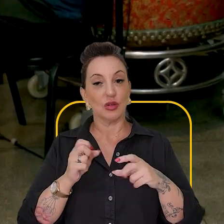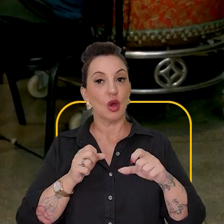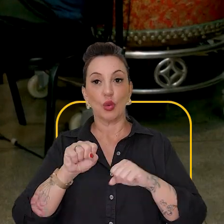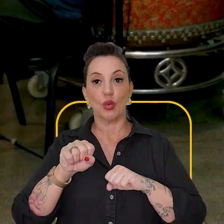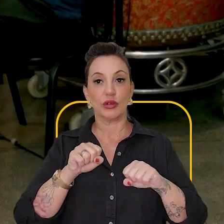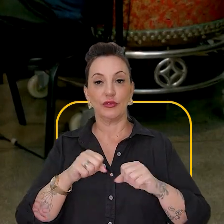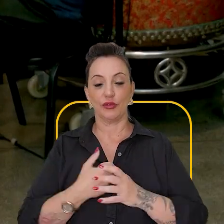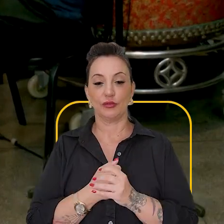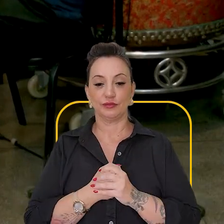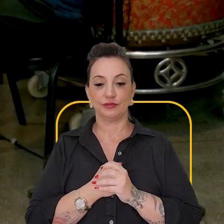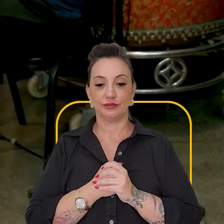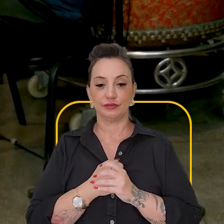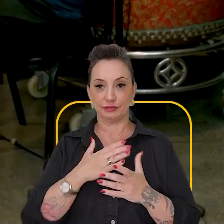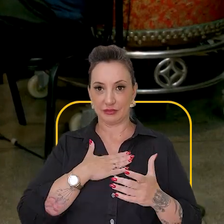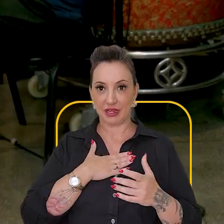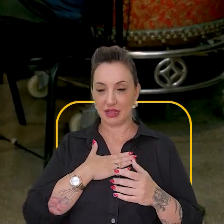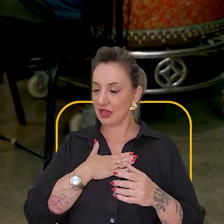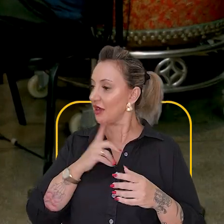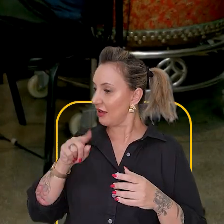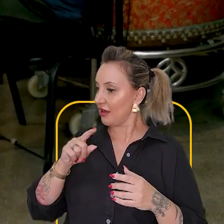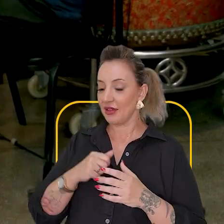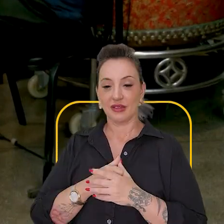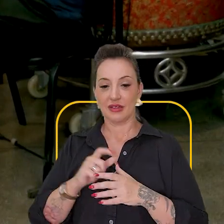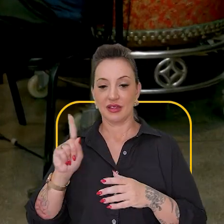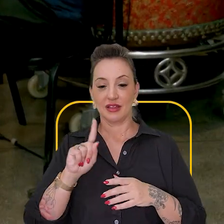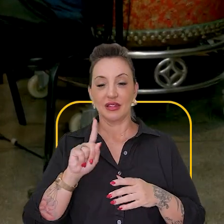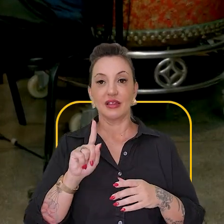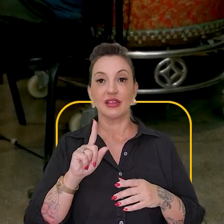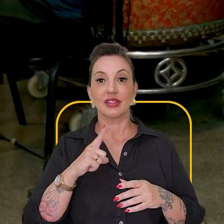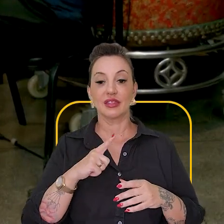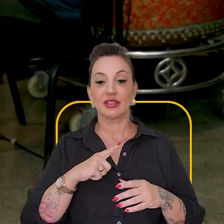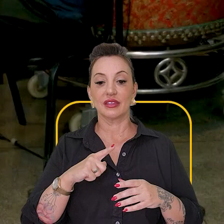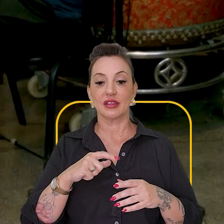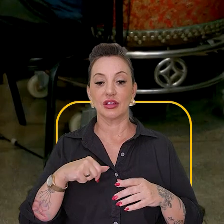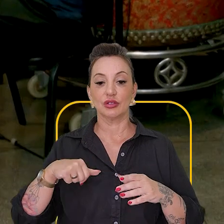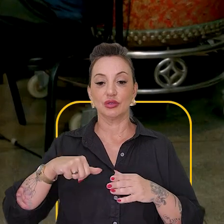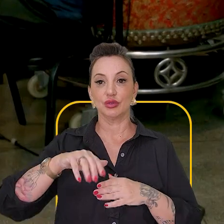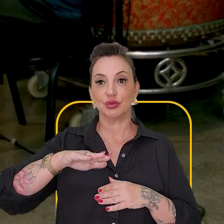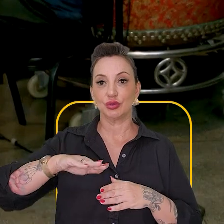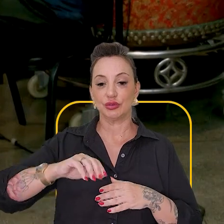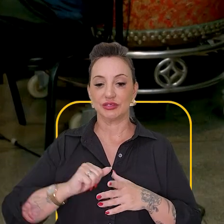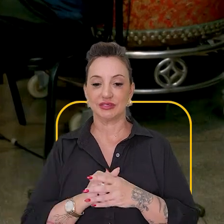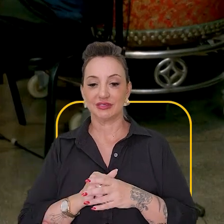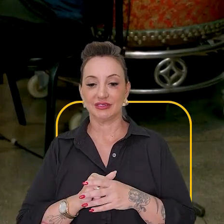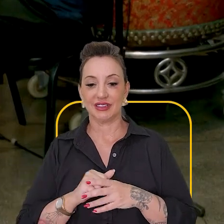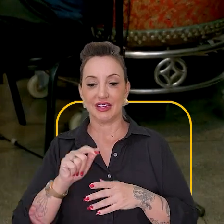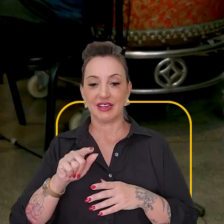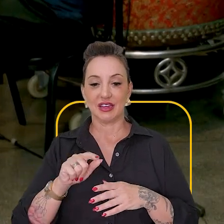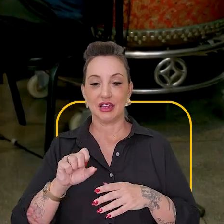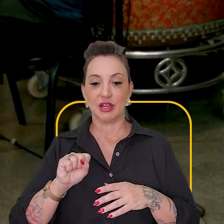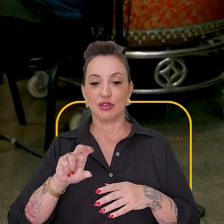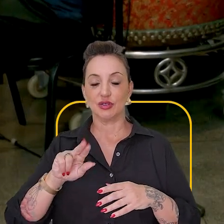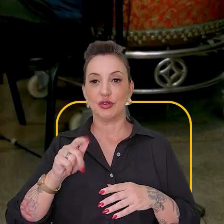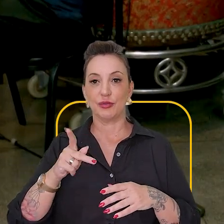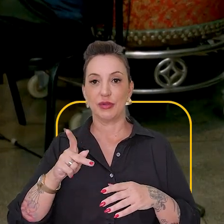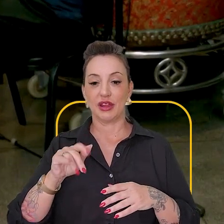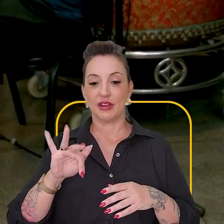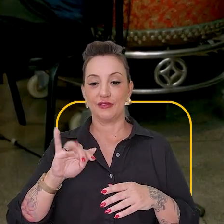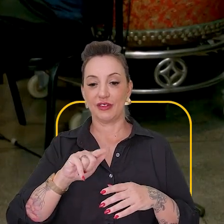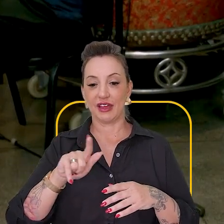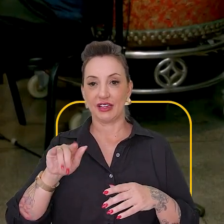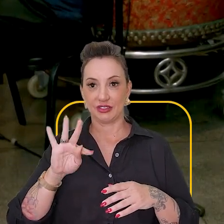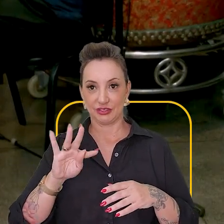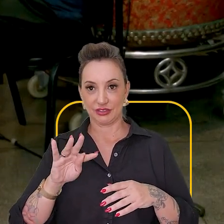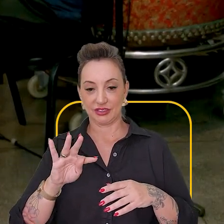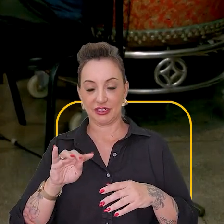kung fu minha é não tem uma que é o do chute isso mas é super Fight é